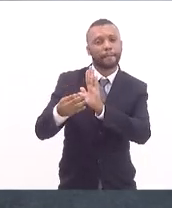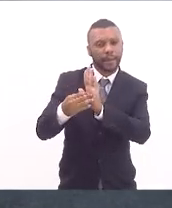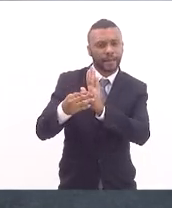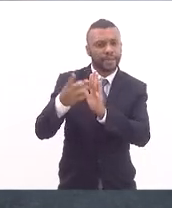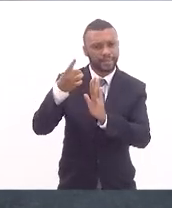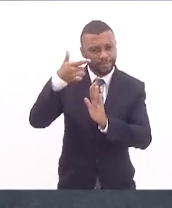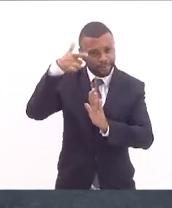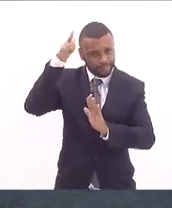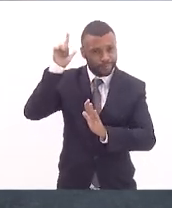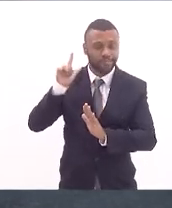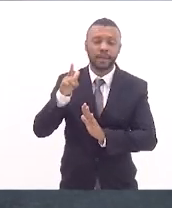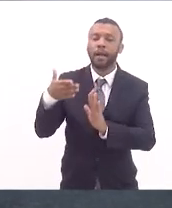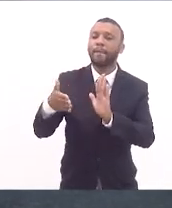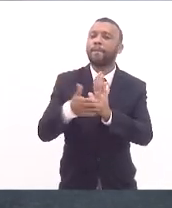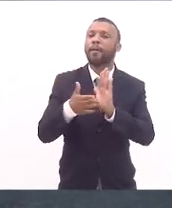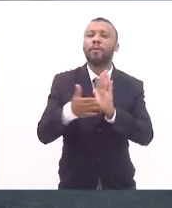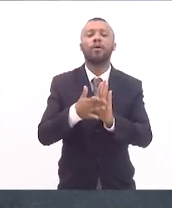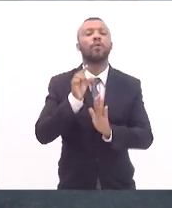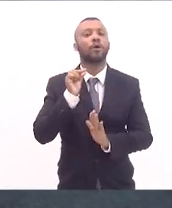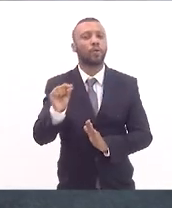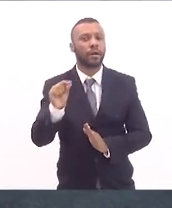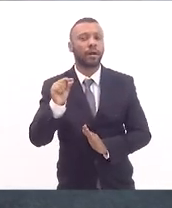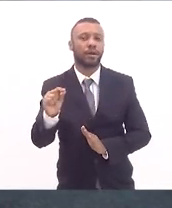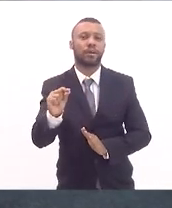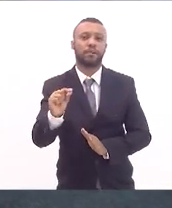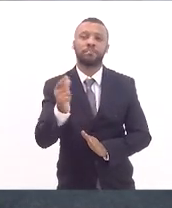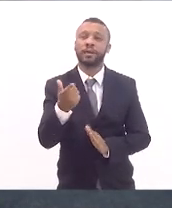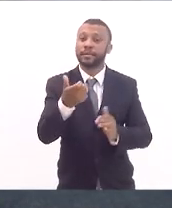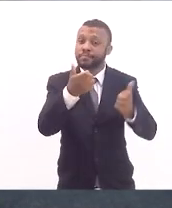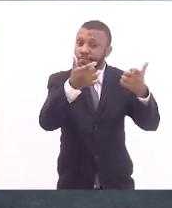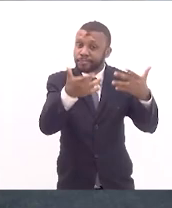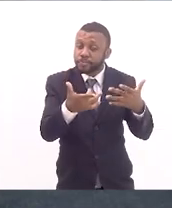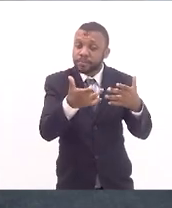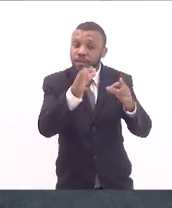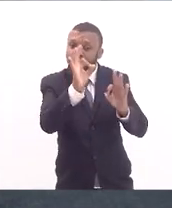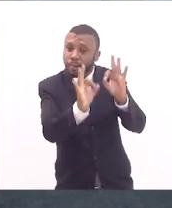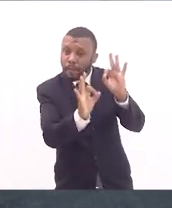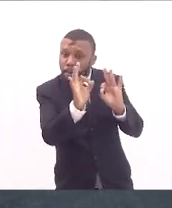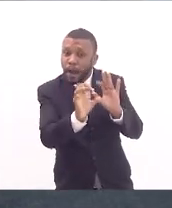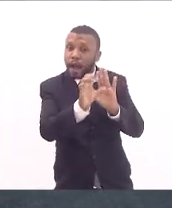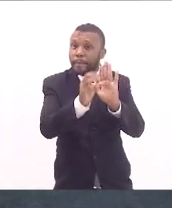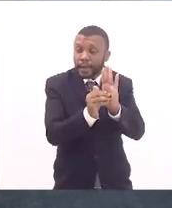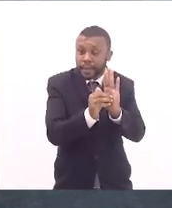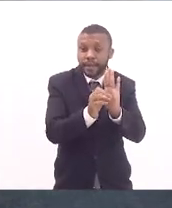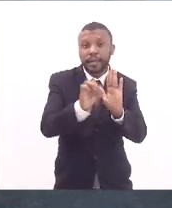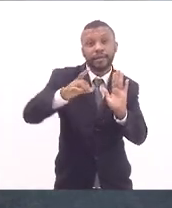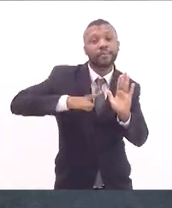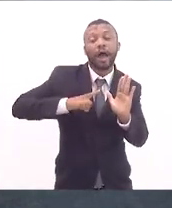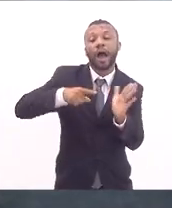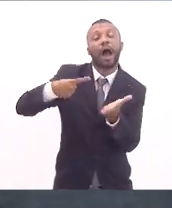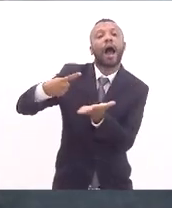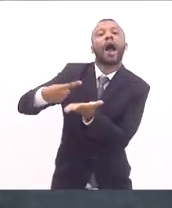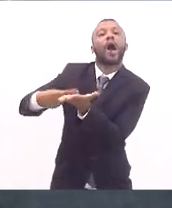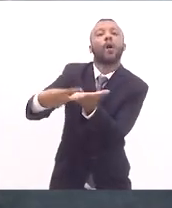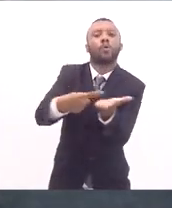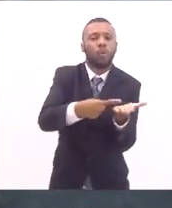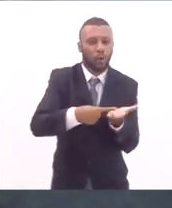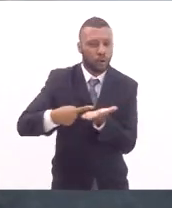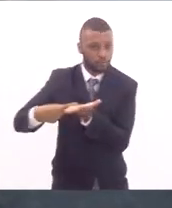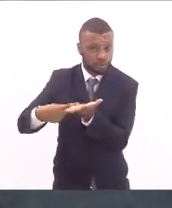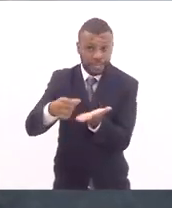que seja feito para o tratamento da emenda caso e obviamente